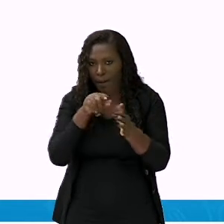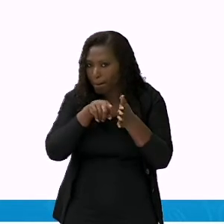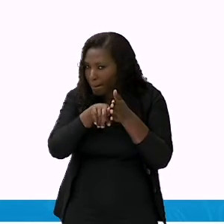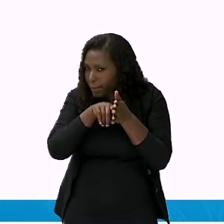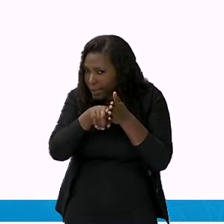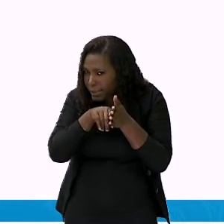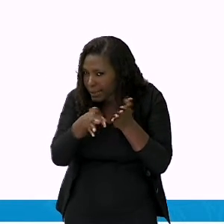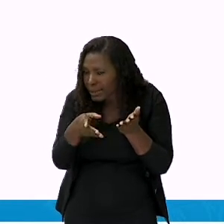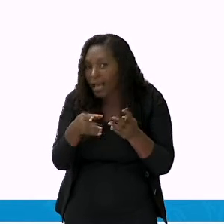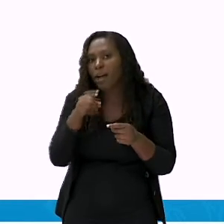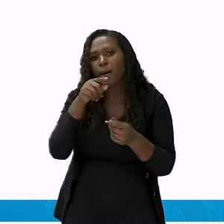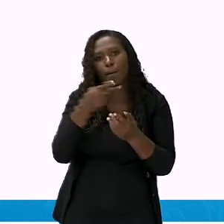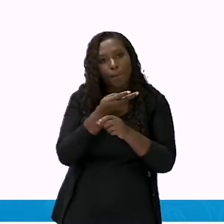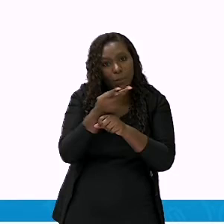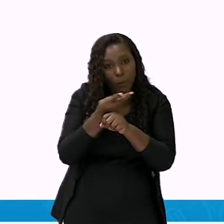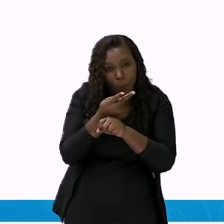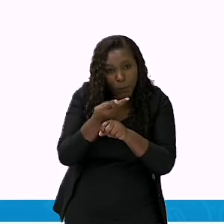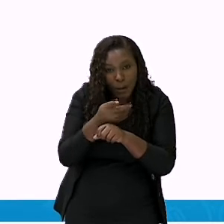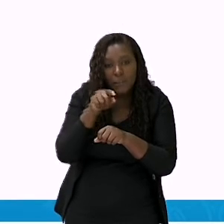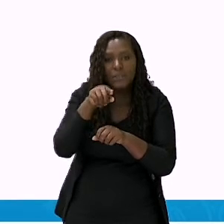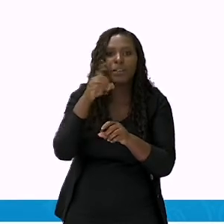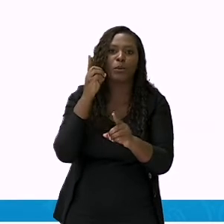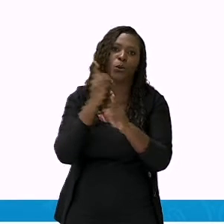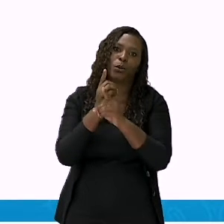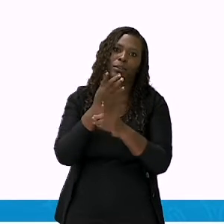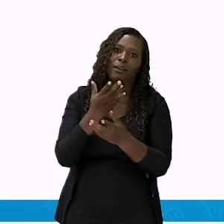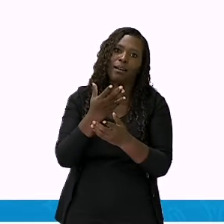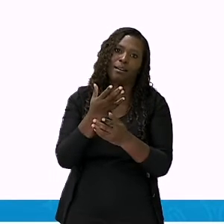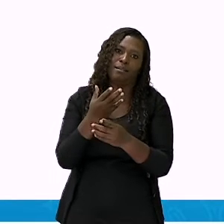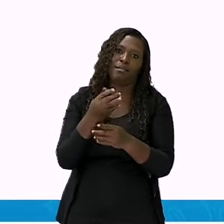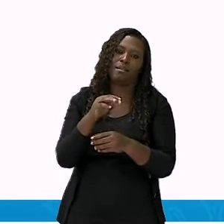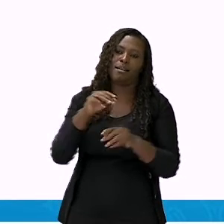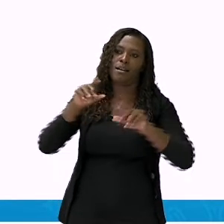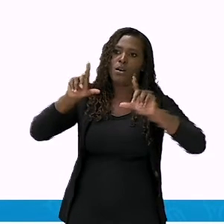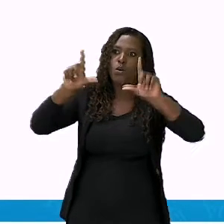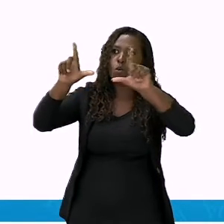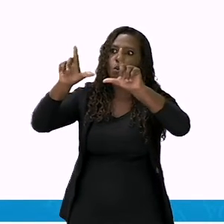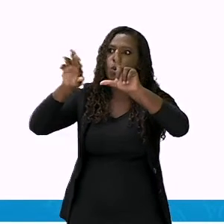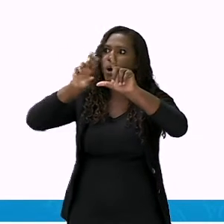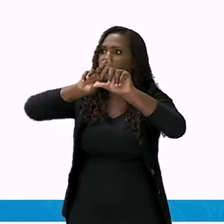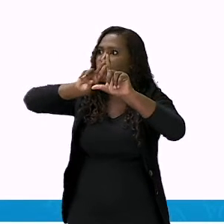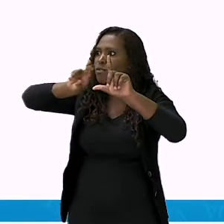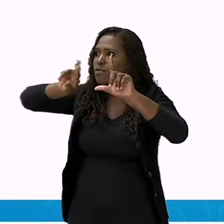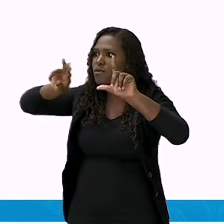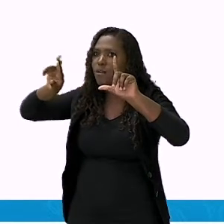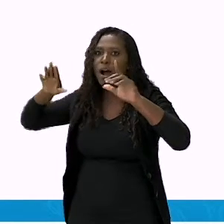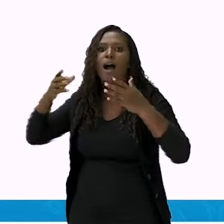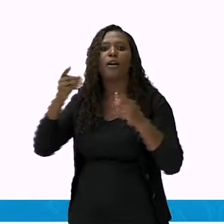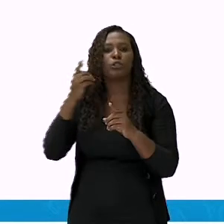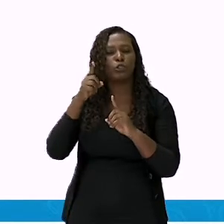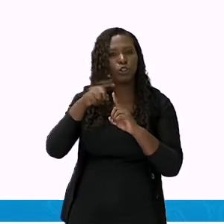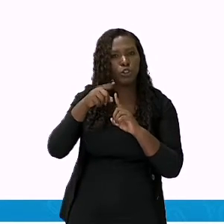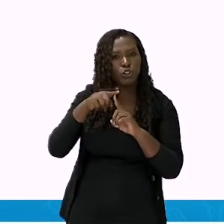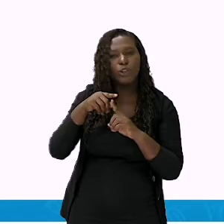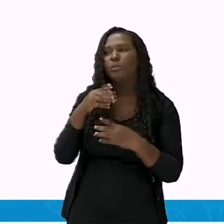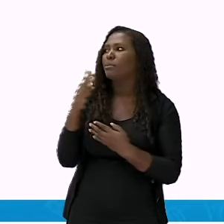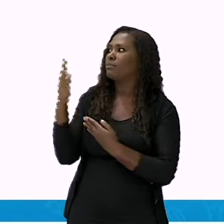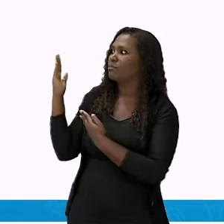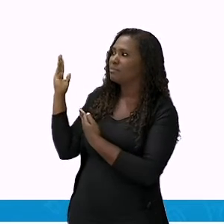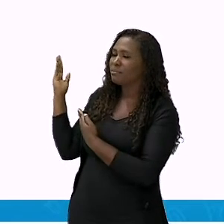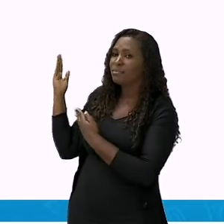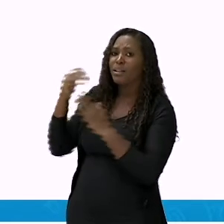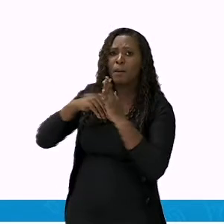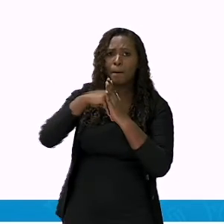icônica, esse jogo de círculos, que ele tem vários modelos, vários quadros pintados com